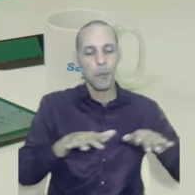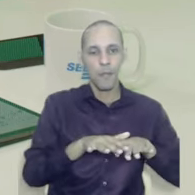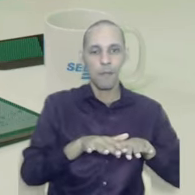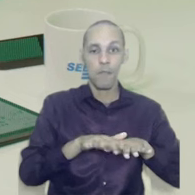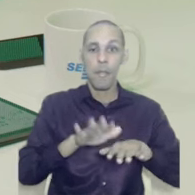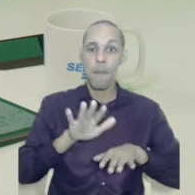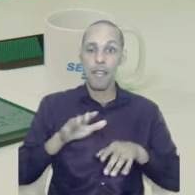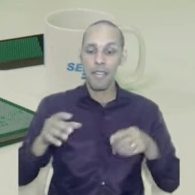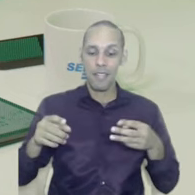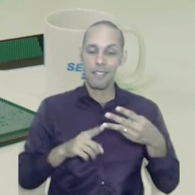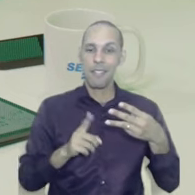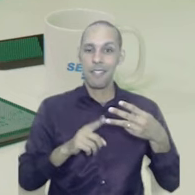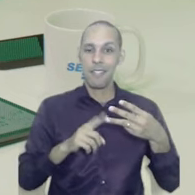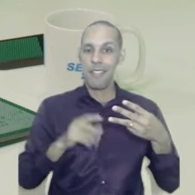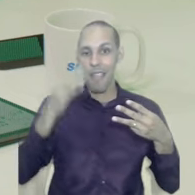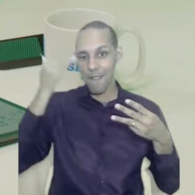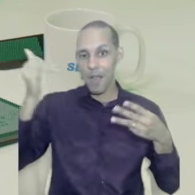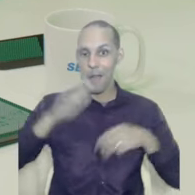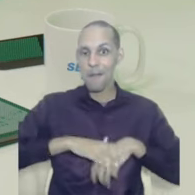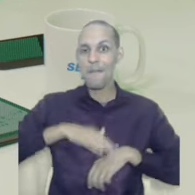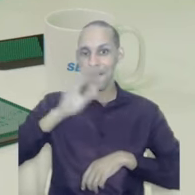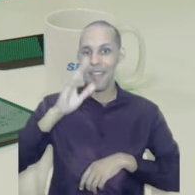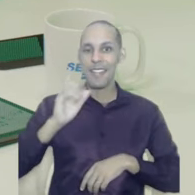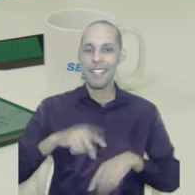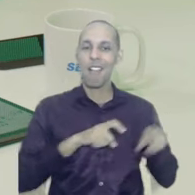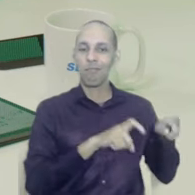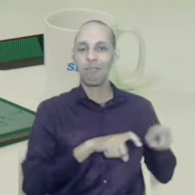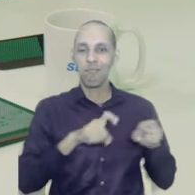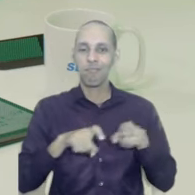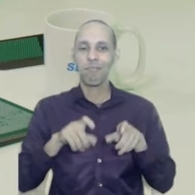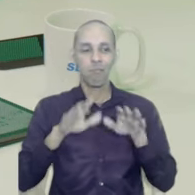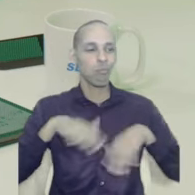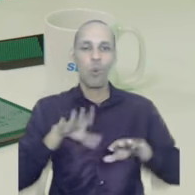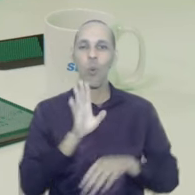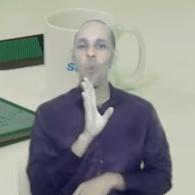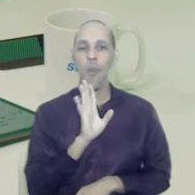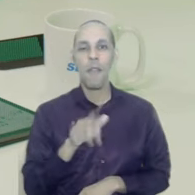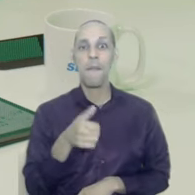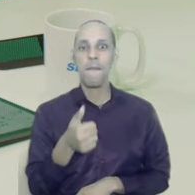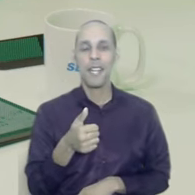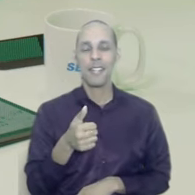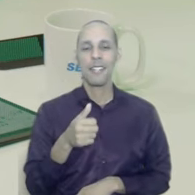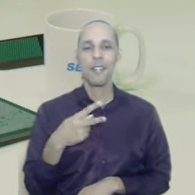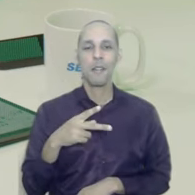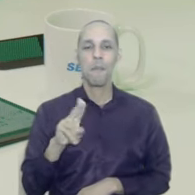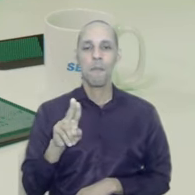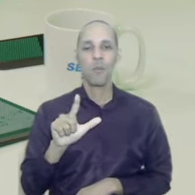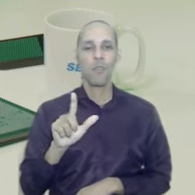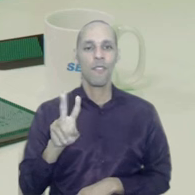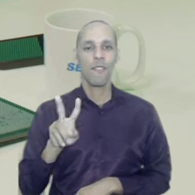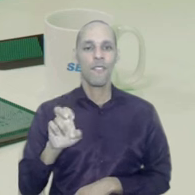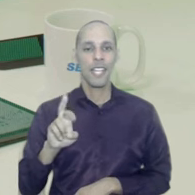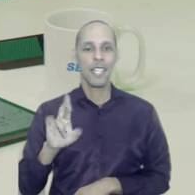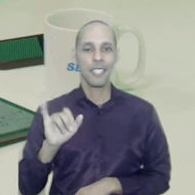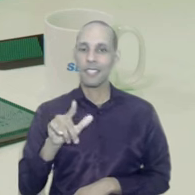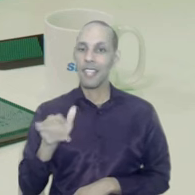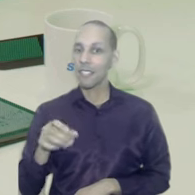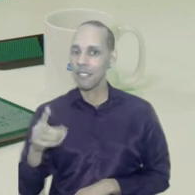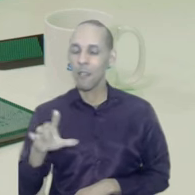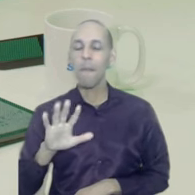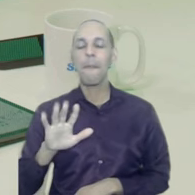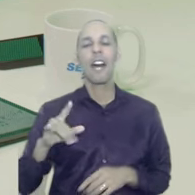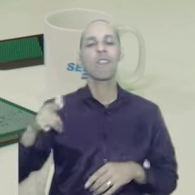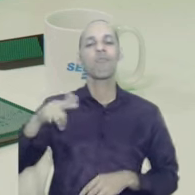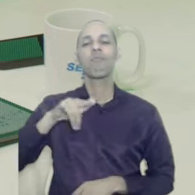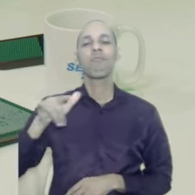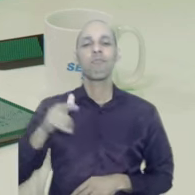você fala de de de Drone no Agro Entra muito a pulverização todo mundo conhece muito o pulverizador mas existem muitos outros recursos e que o Drone aliado até